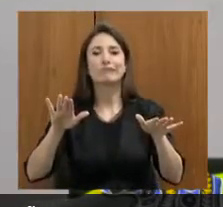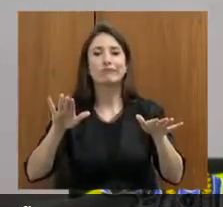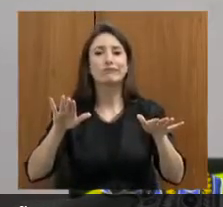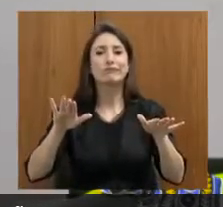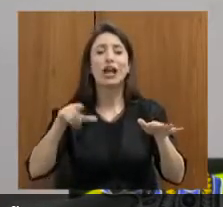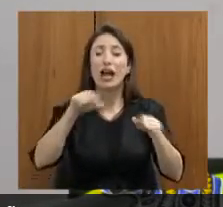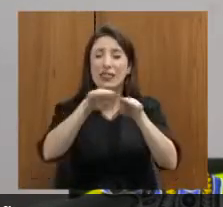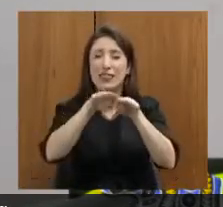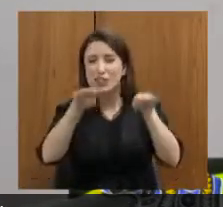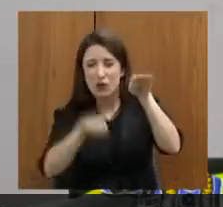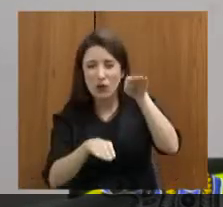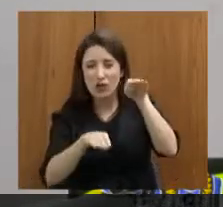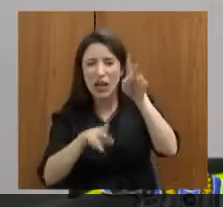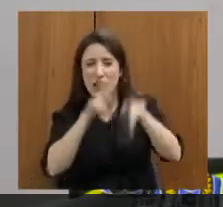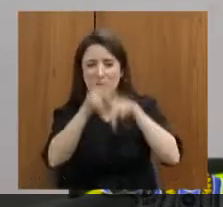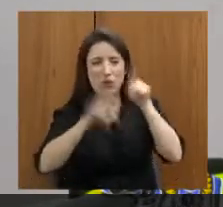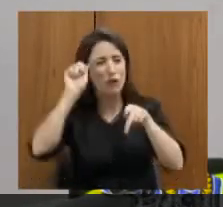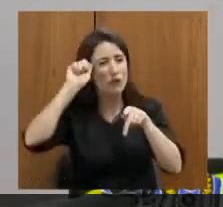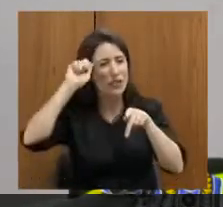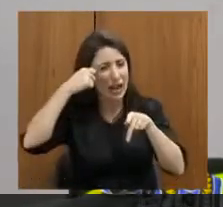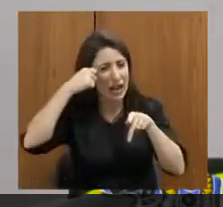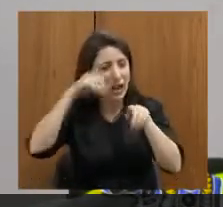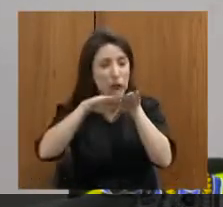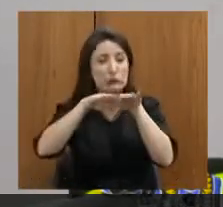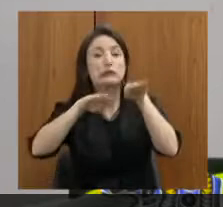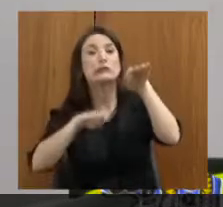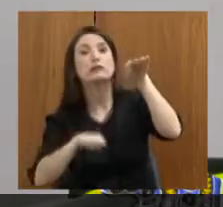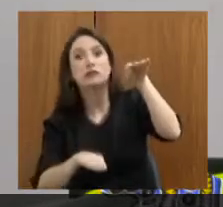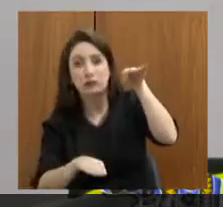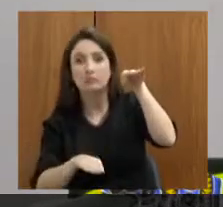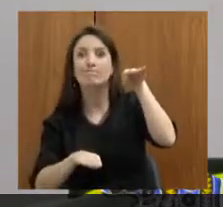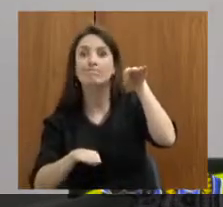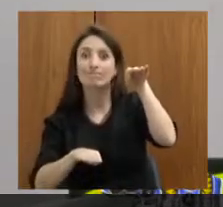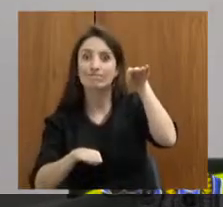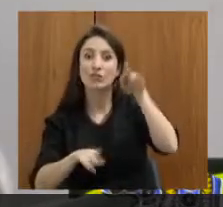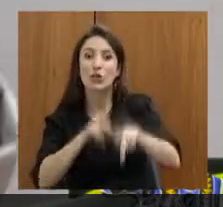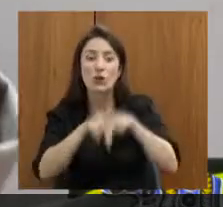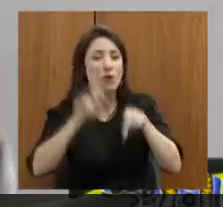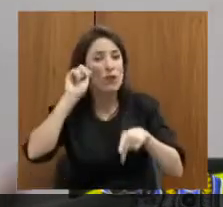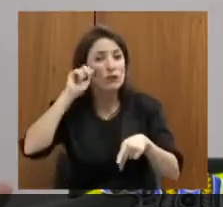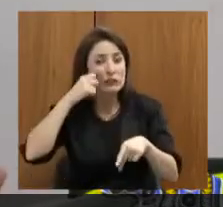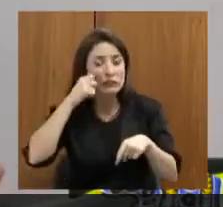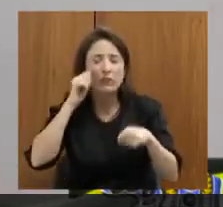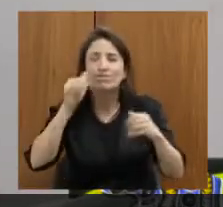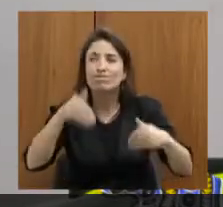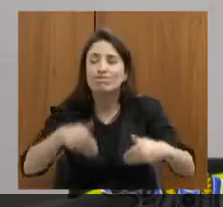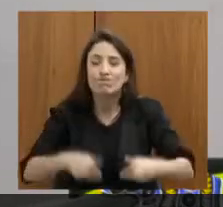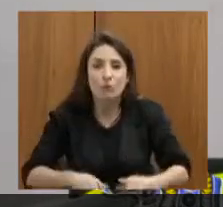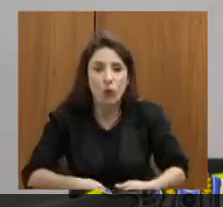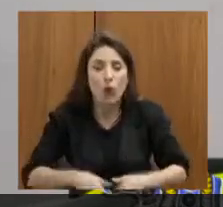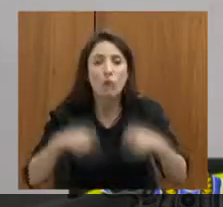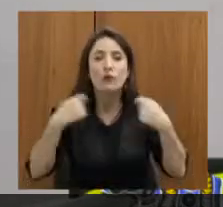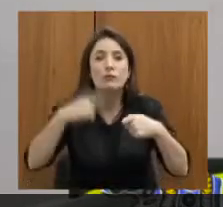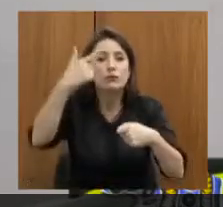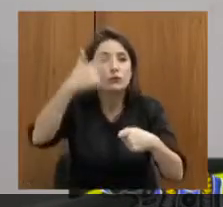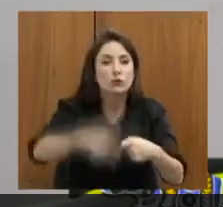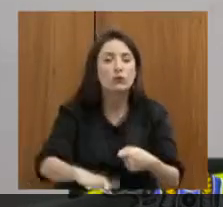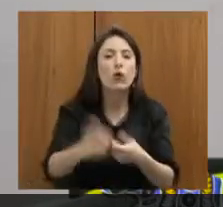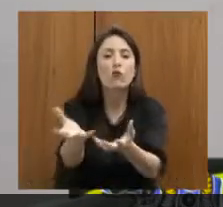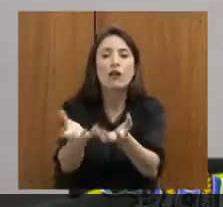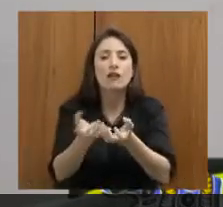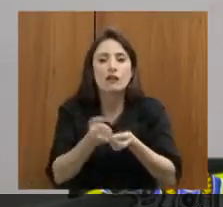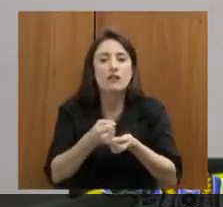negro se aprofundou demais ao ponto de passar fome ao ponto das pessoas precisar de cesta básica de novo